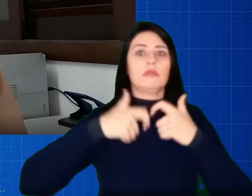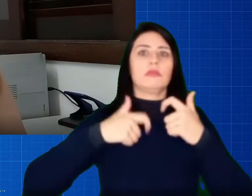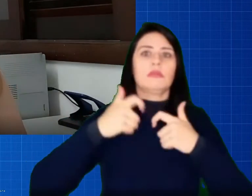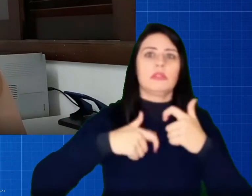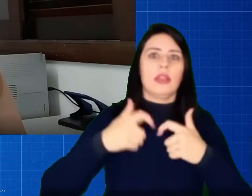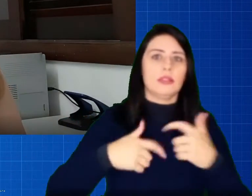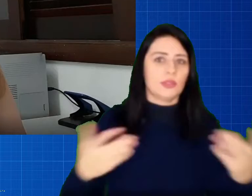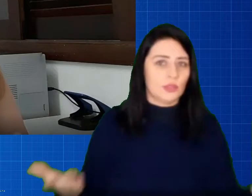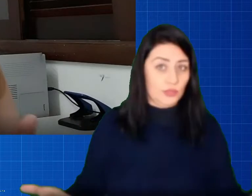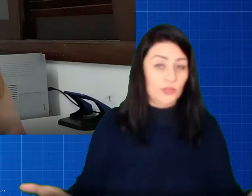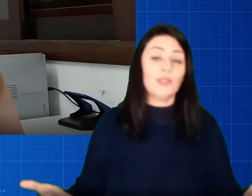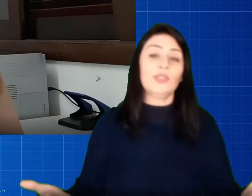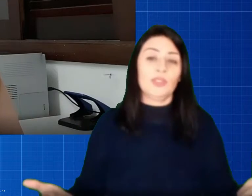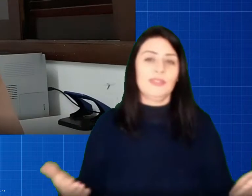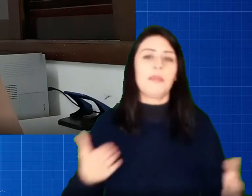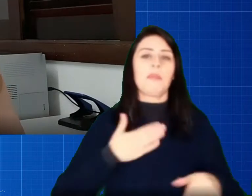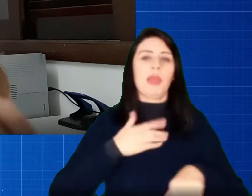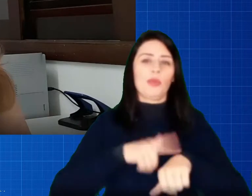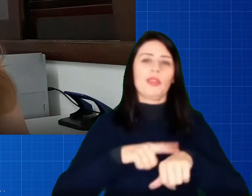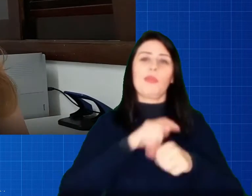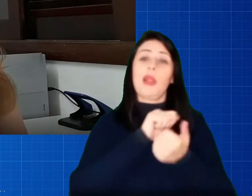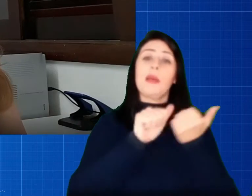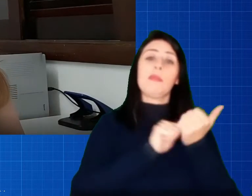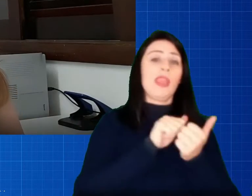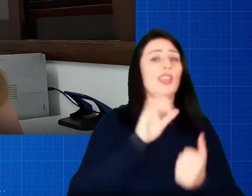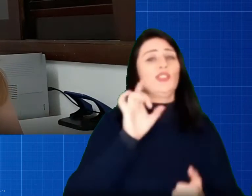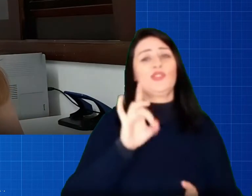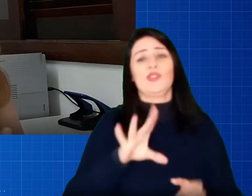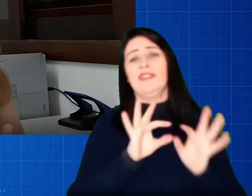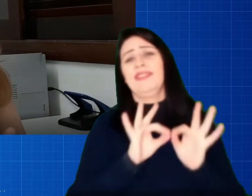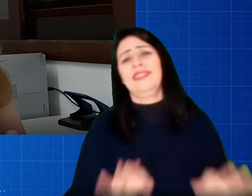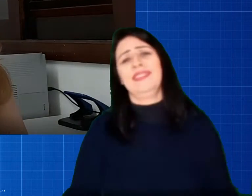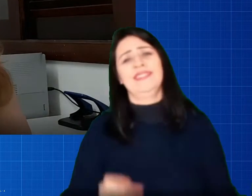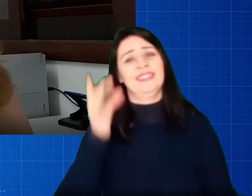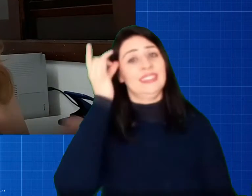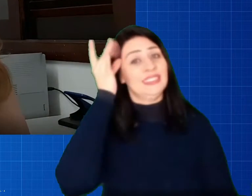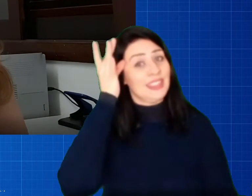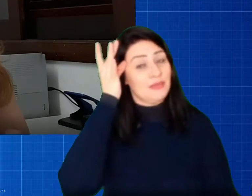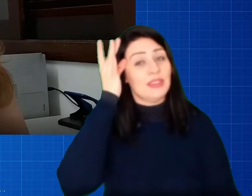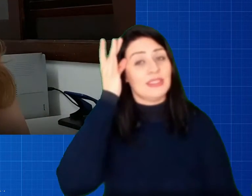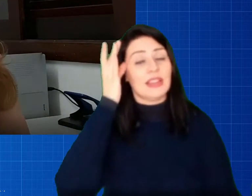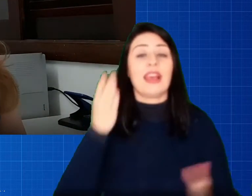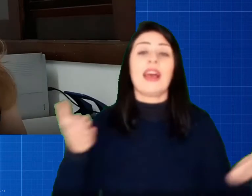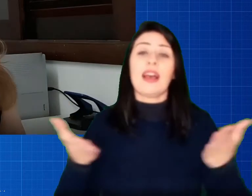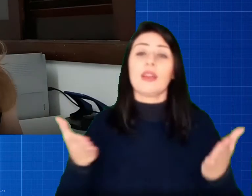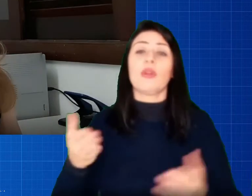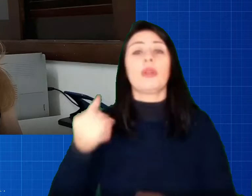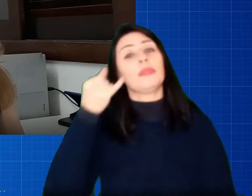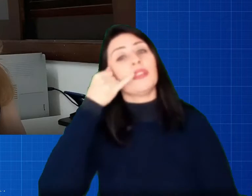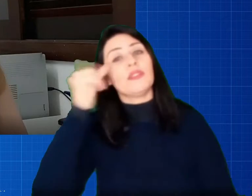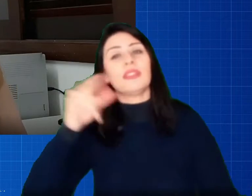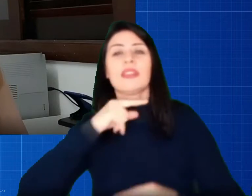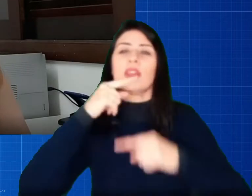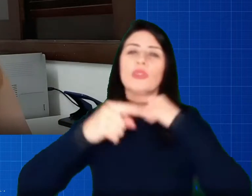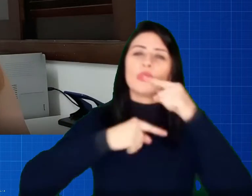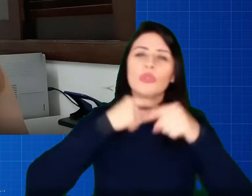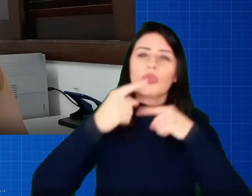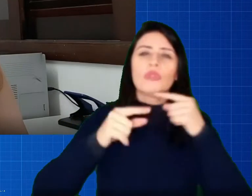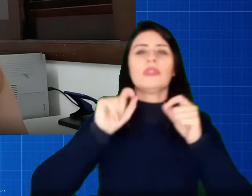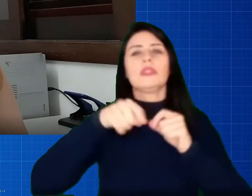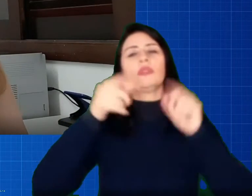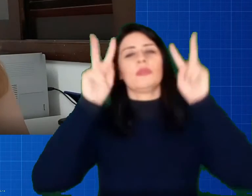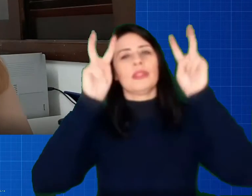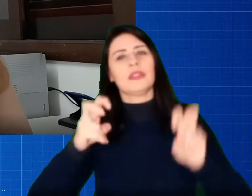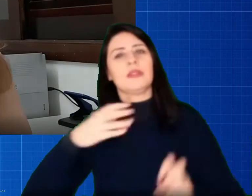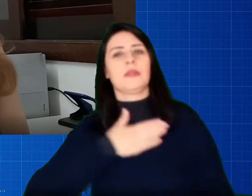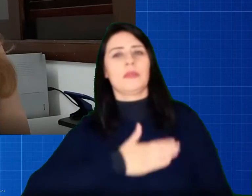ficar com ninguém, com ele, ela, né? Tá tudo bem, não se tem que colocar em dúvida o que você gosta ou deixa de